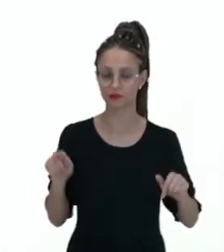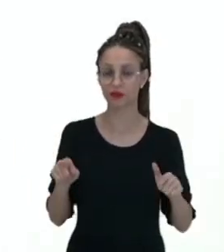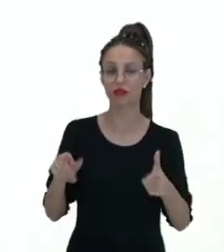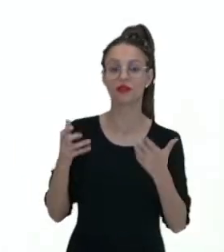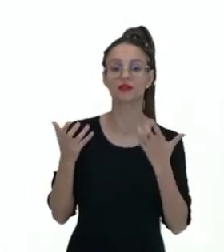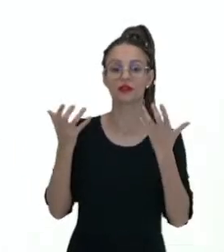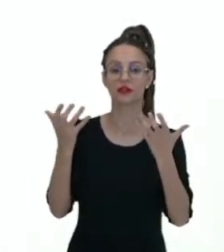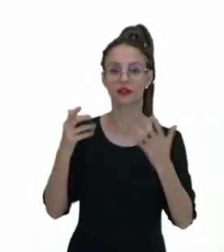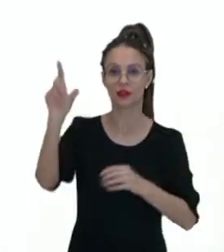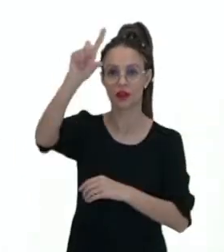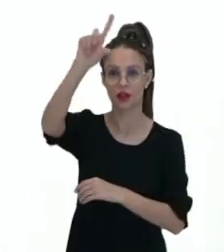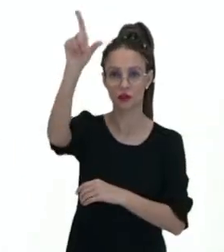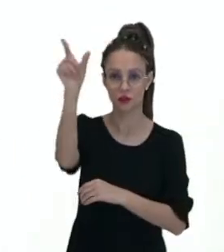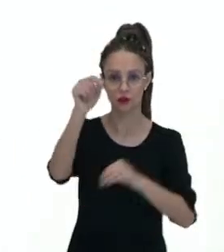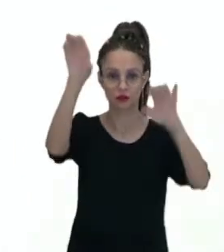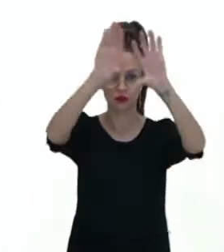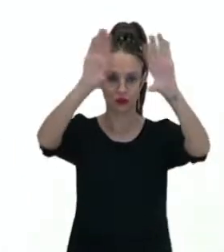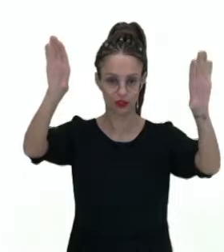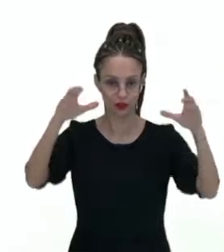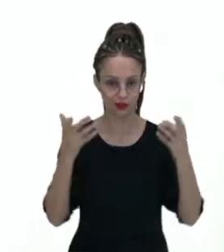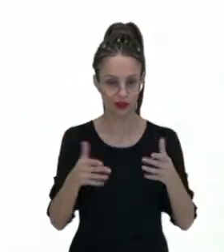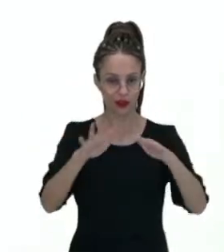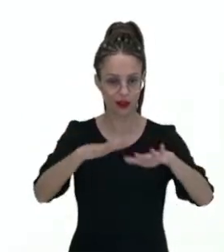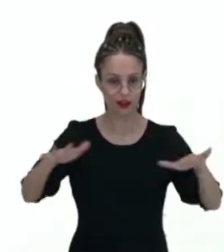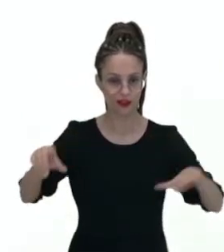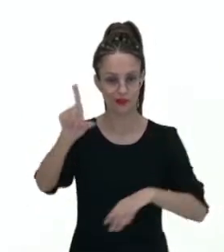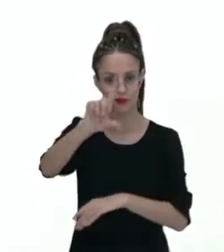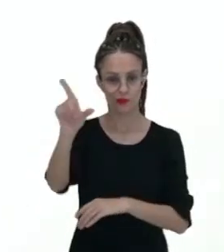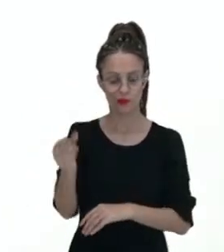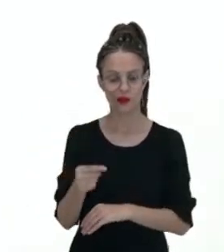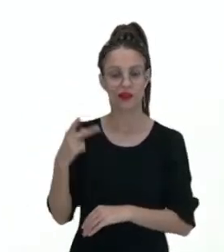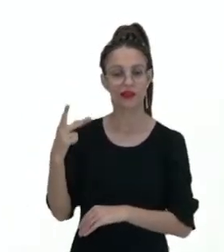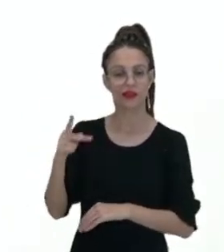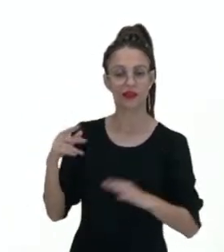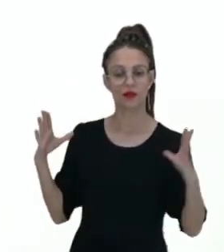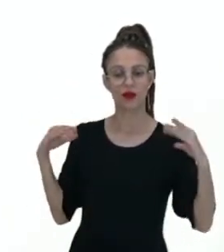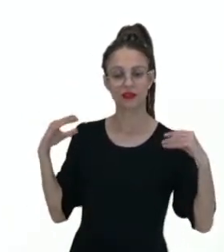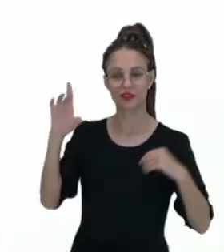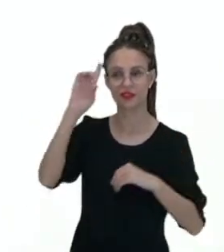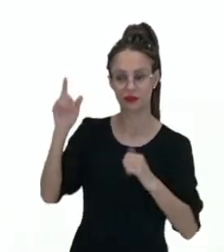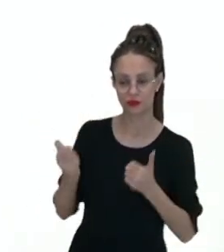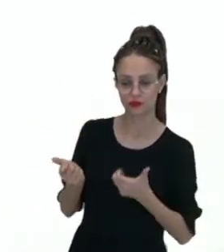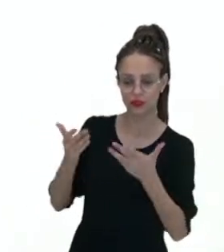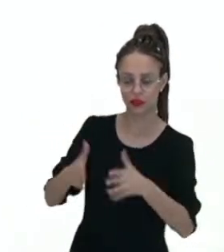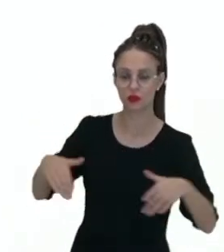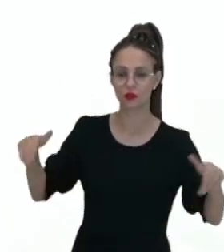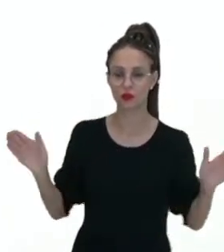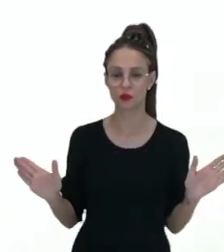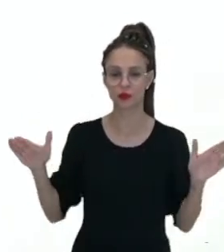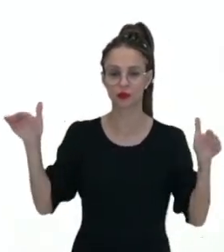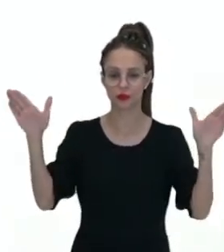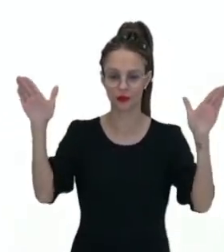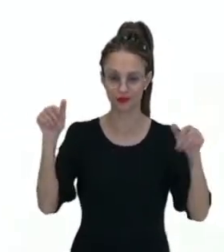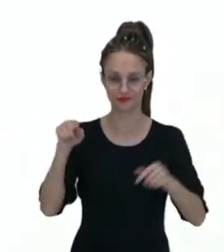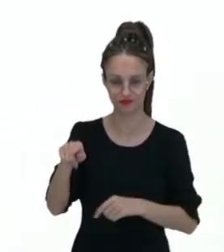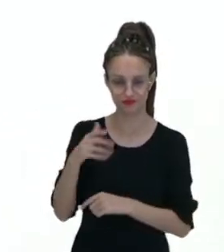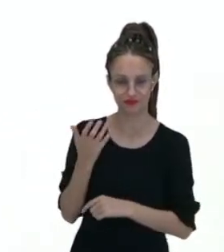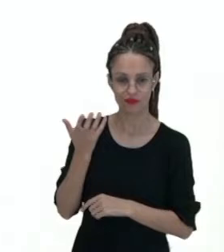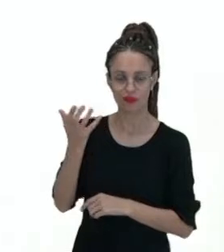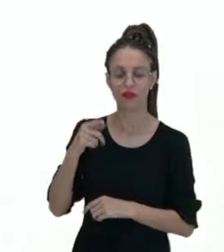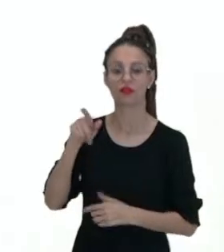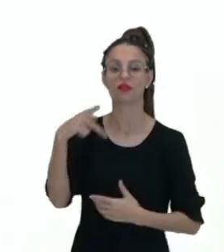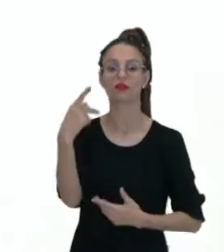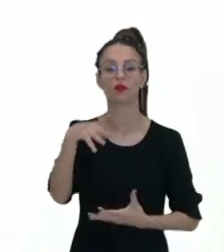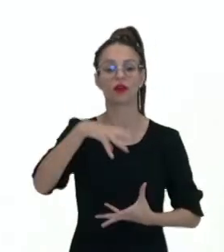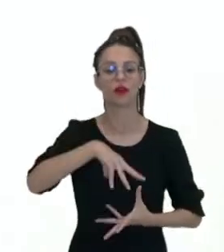lua do céu, queria a lua do mar. As asas que Deus lhe deu ruflaram de par em par. Sua